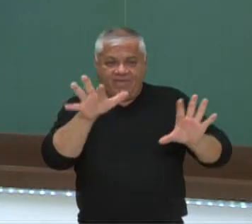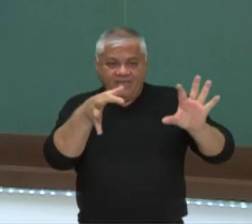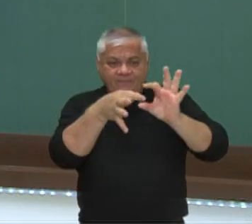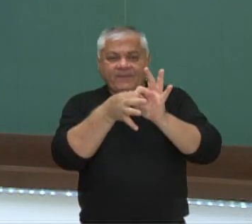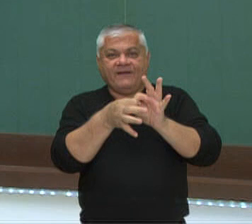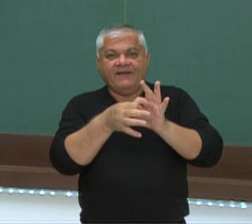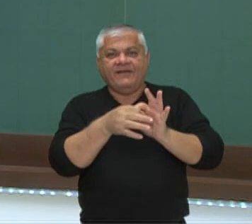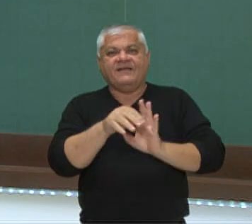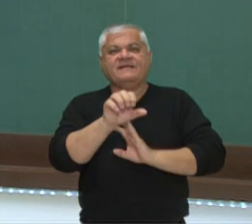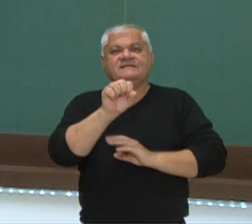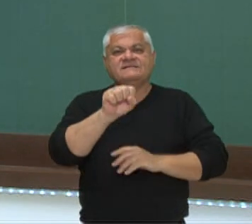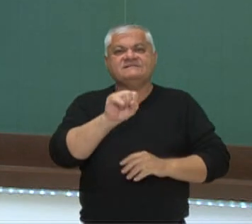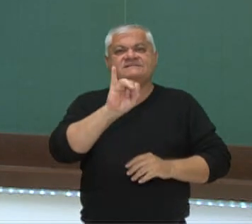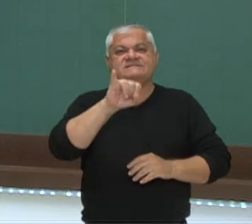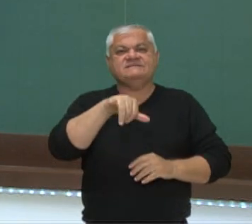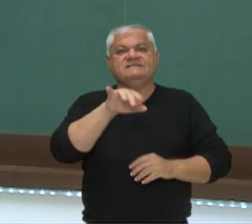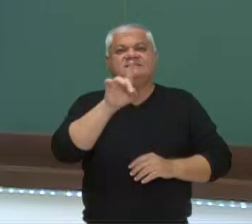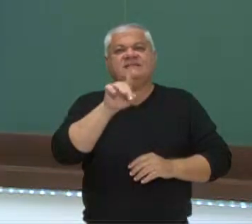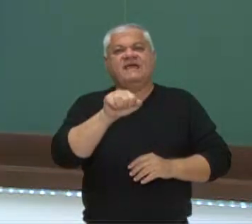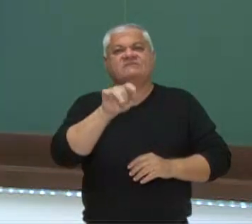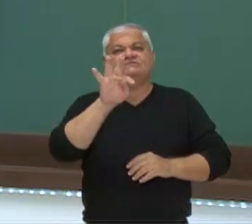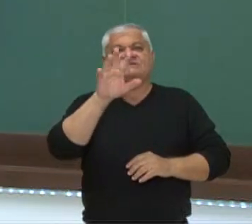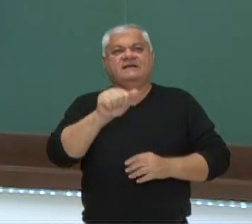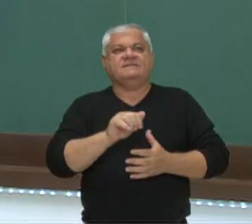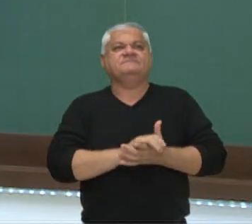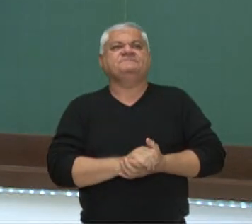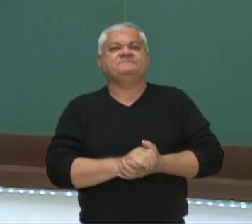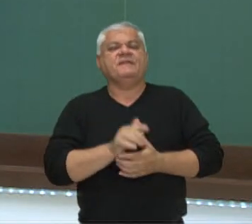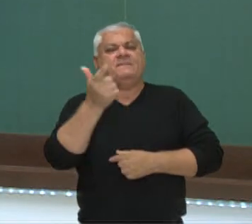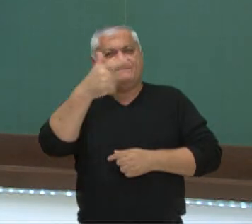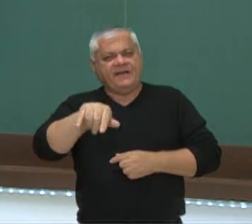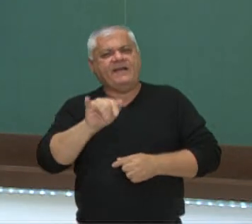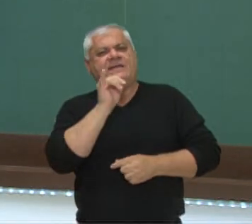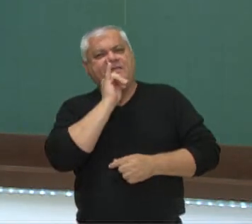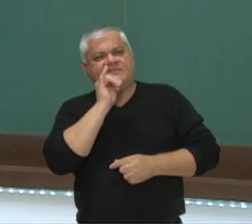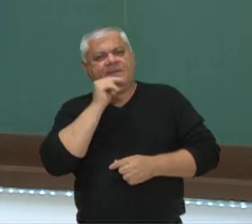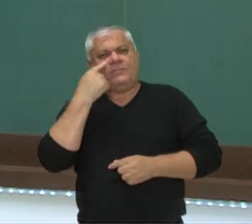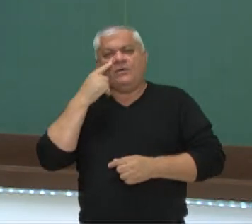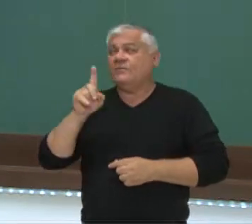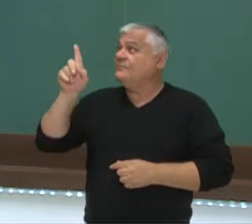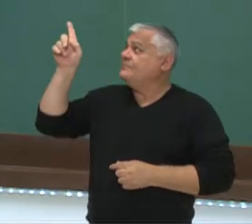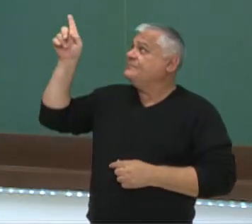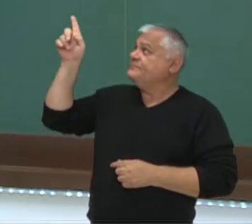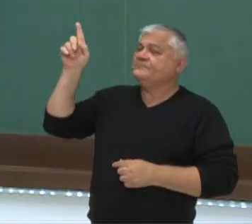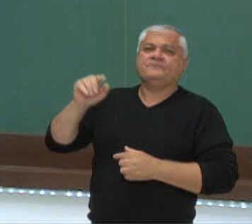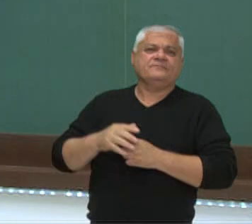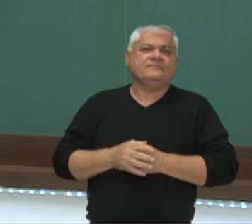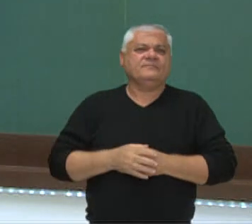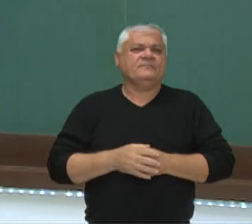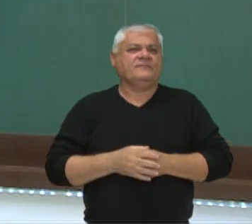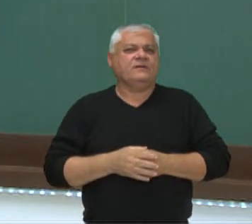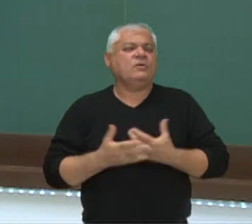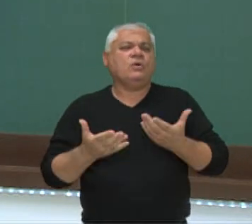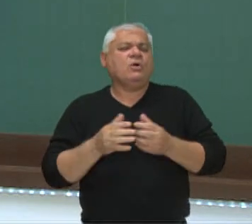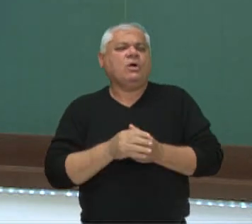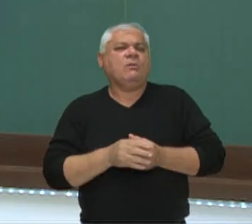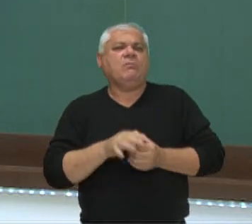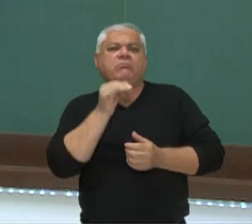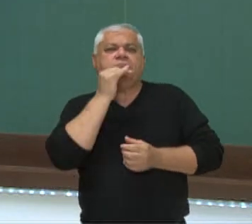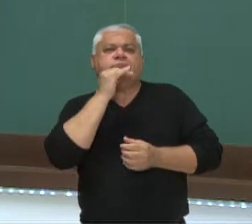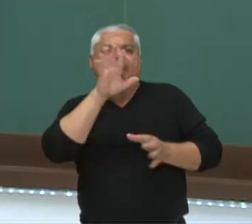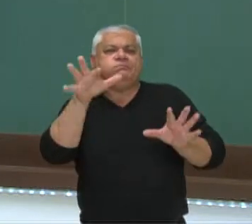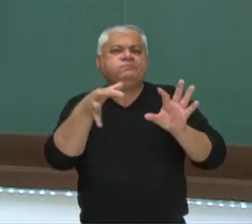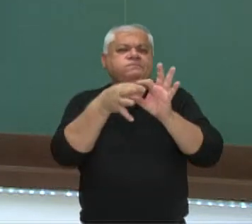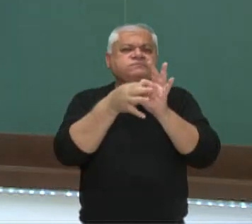sindética, pela conjunção. Temos outros exemplos aqui de orações coordenadas sindéticas e